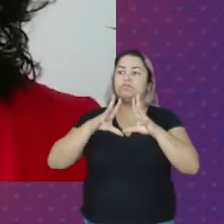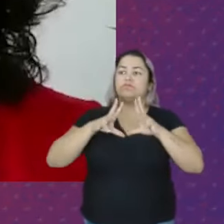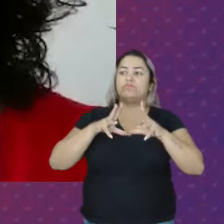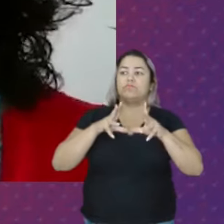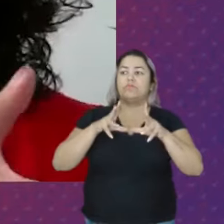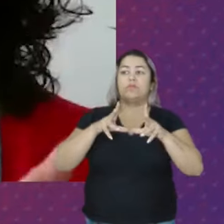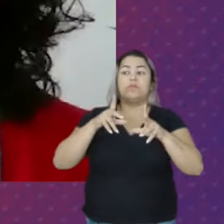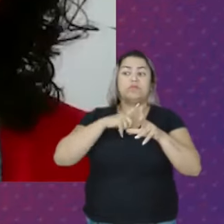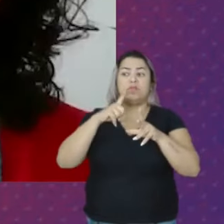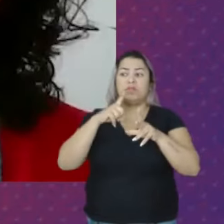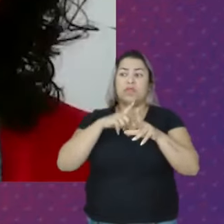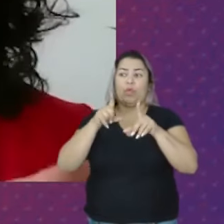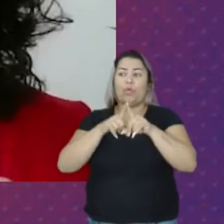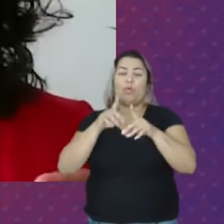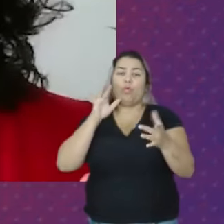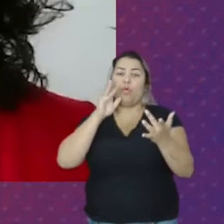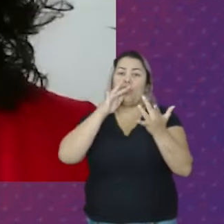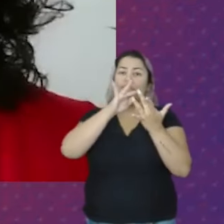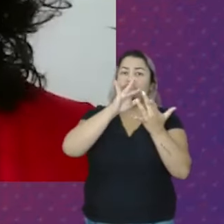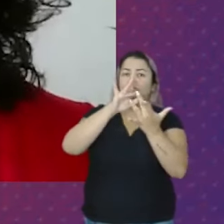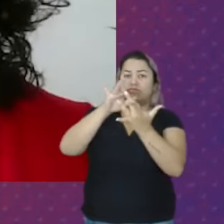deveria ainda ter o contato